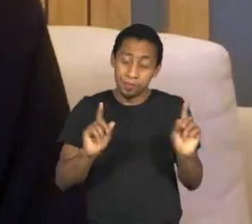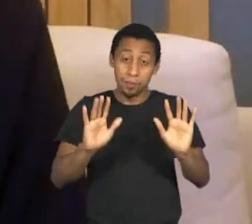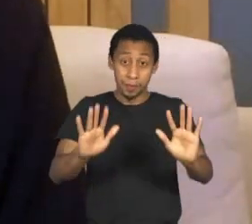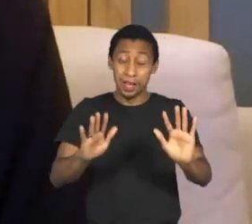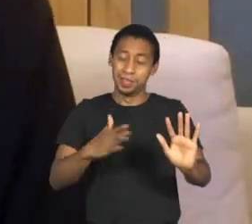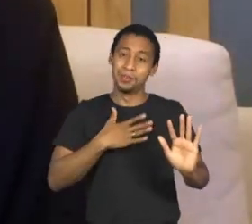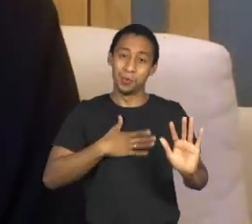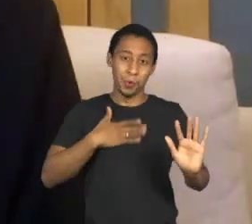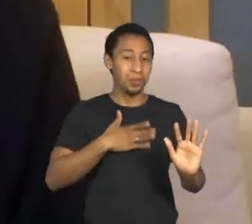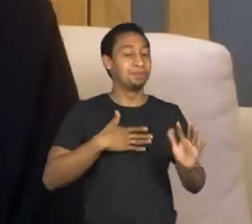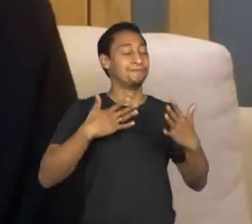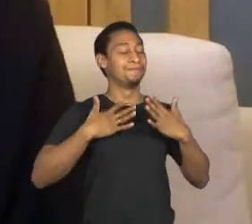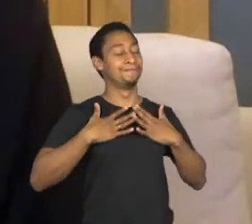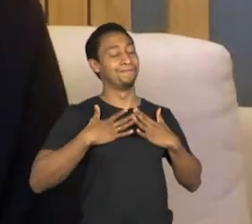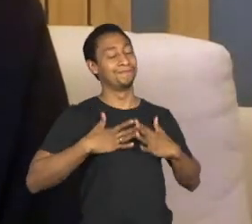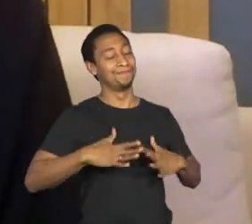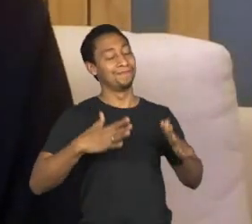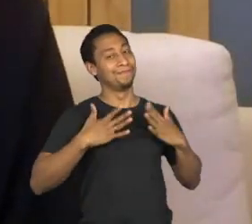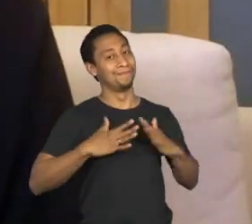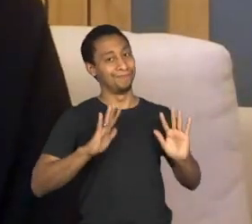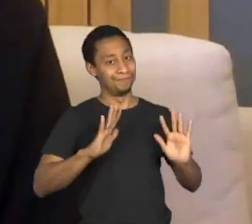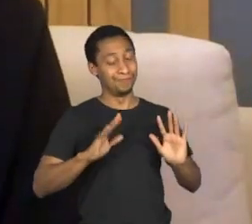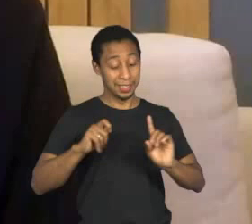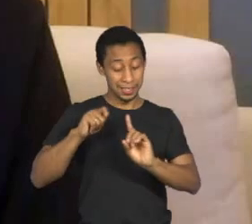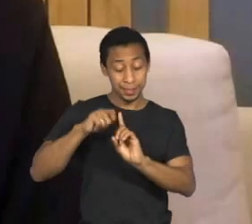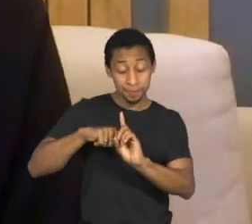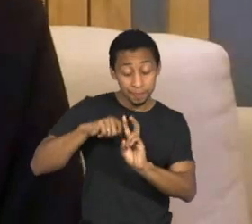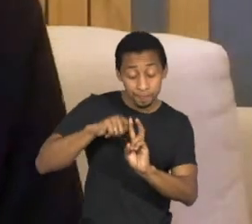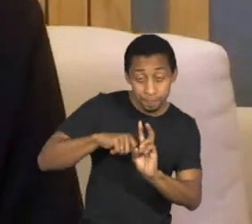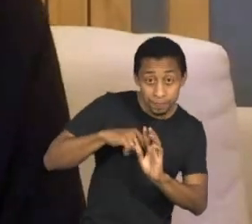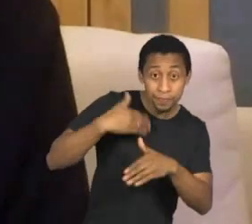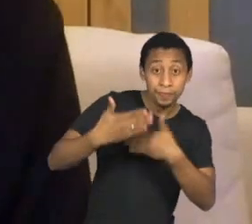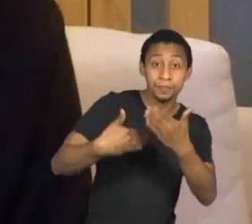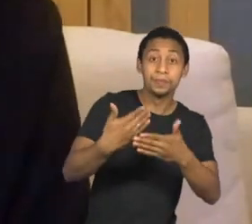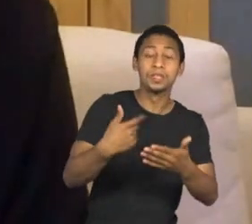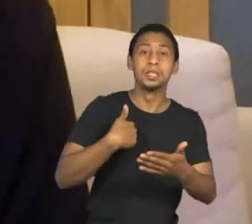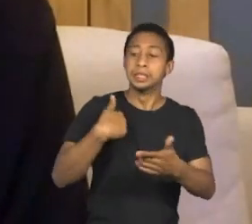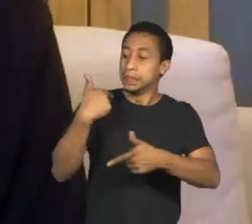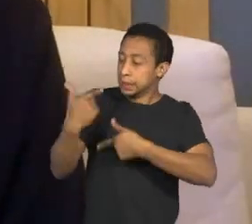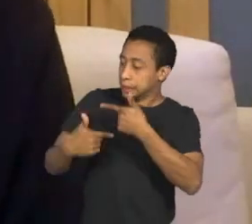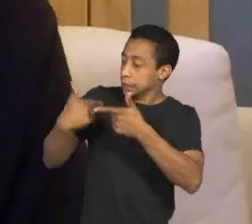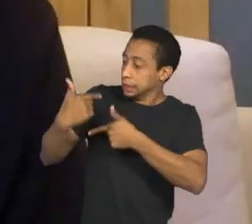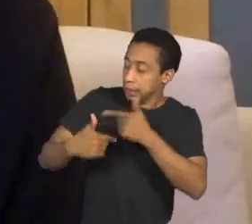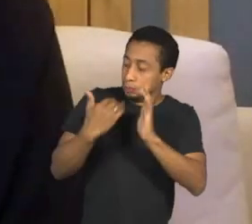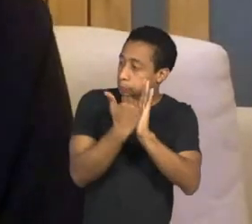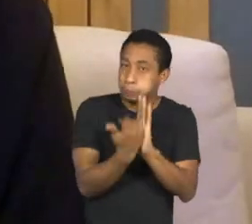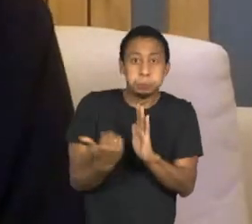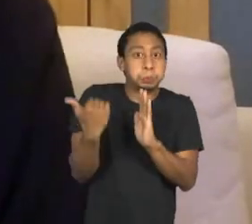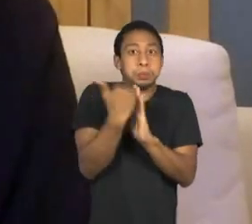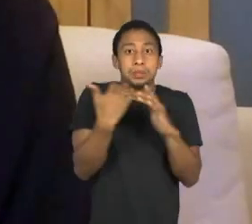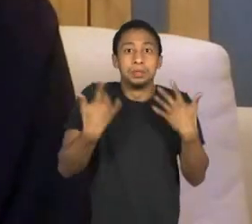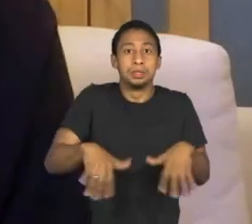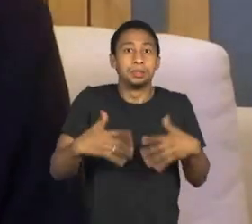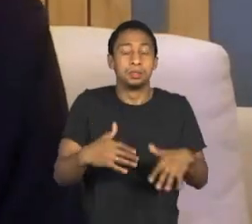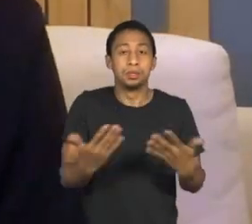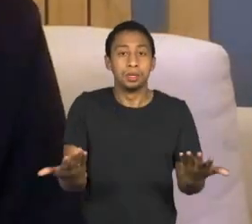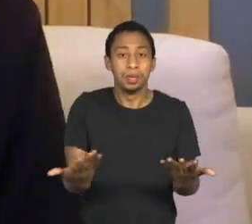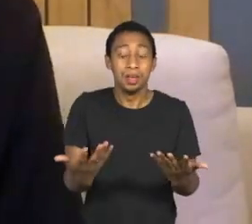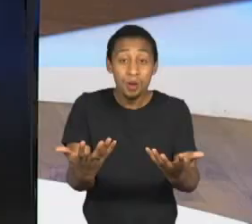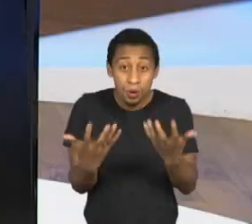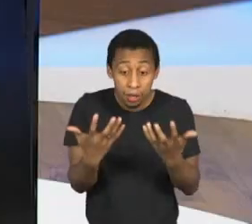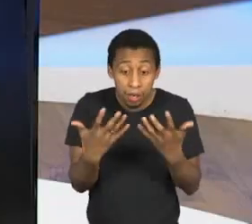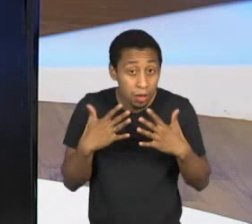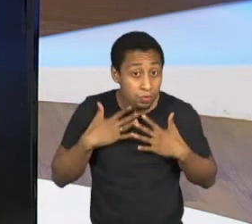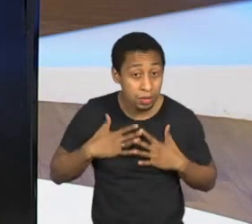descansar. O que eu tenho percebido nos últimos meses é que eu tenho trabalhado mais do que nunca. Então, o apreço pelo